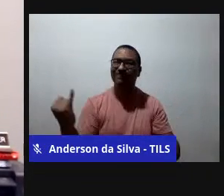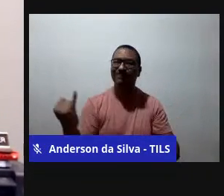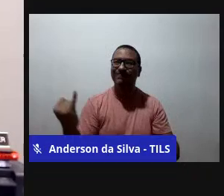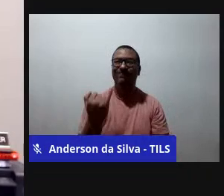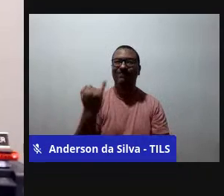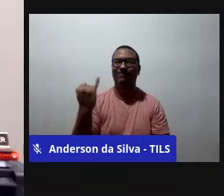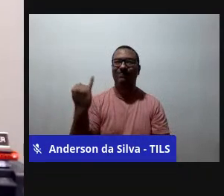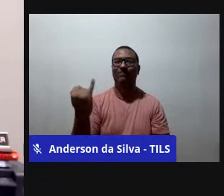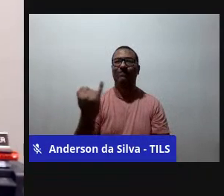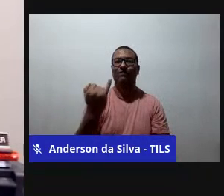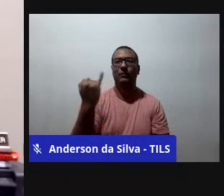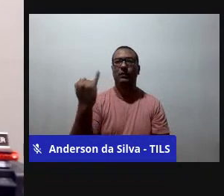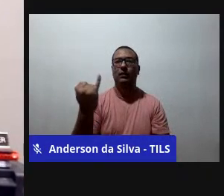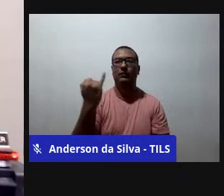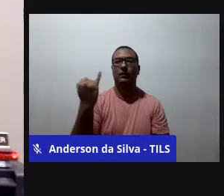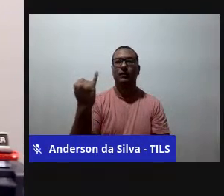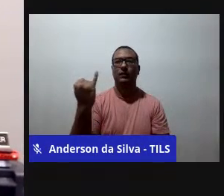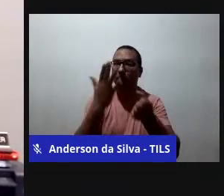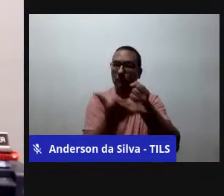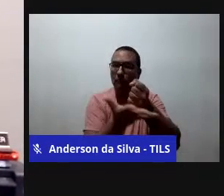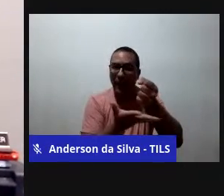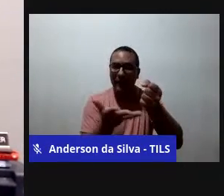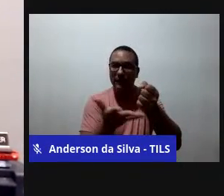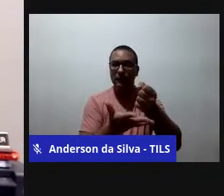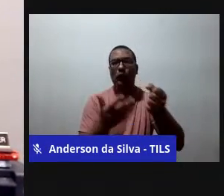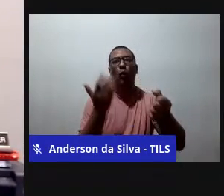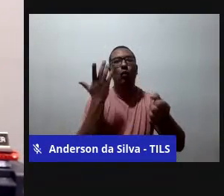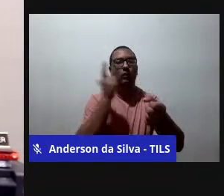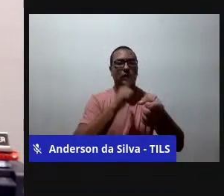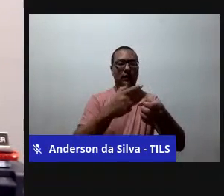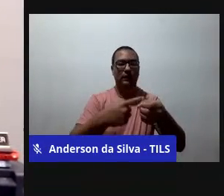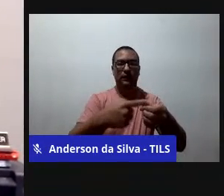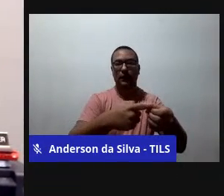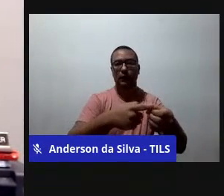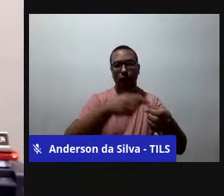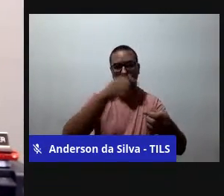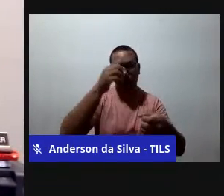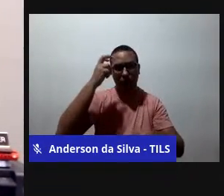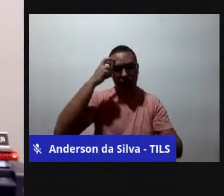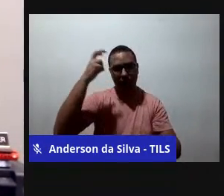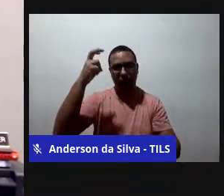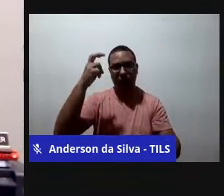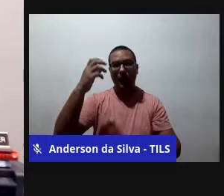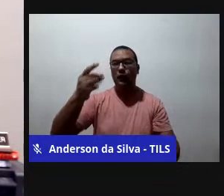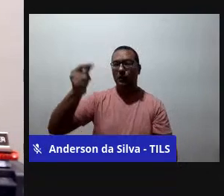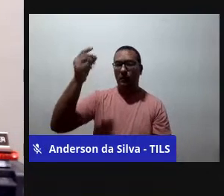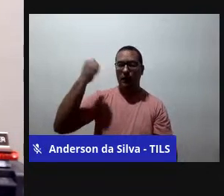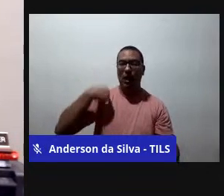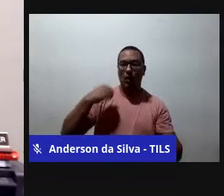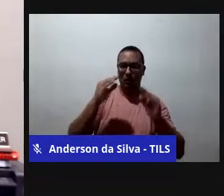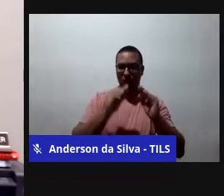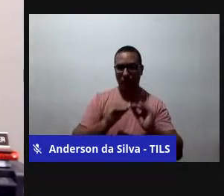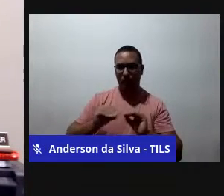cidades inteligentes. Quando eu mudei aqui para o Canadá, eu vou contar uma história aqui que aconteceu.